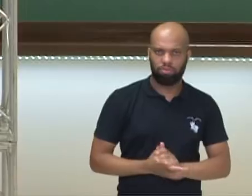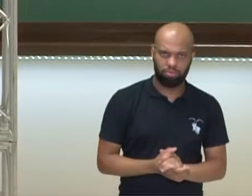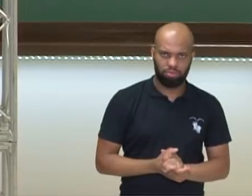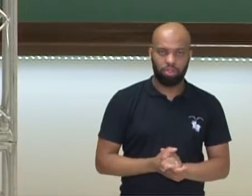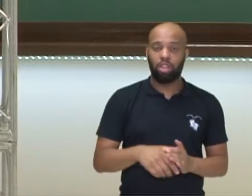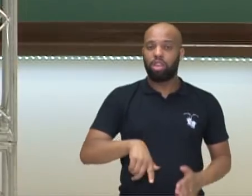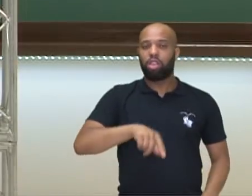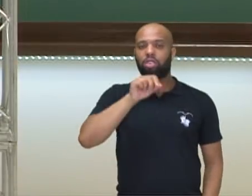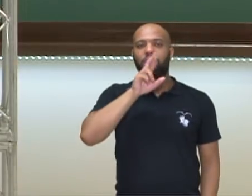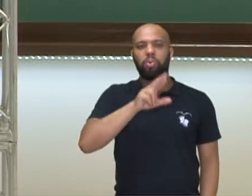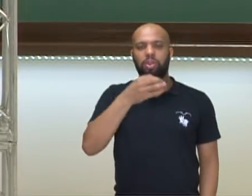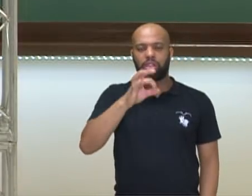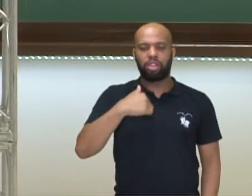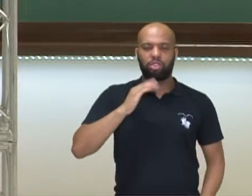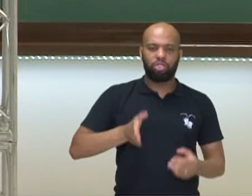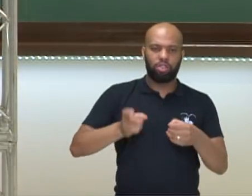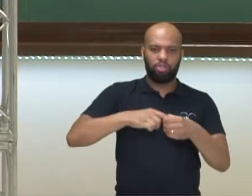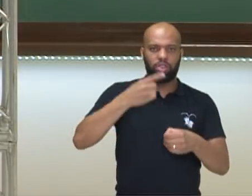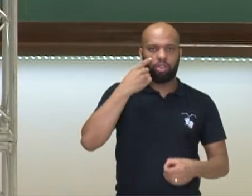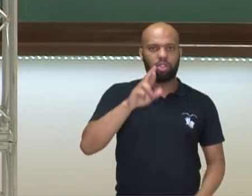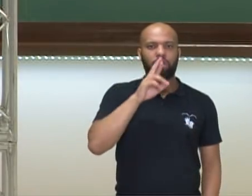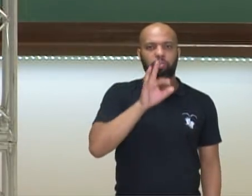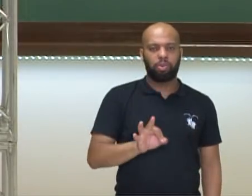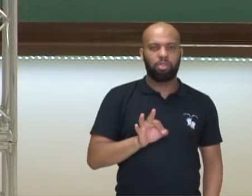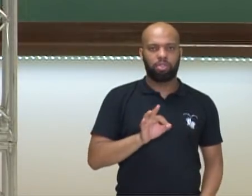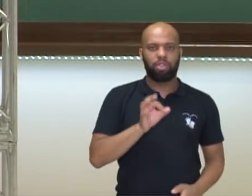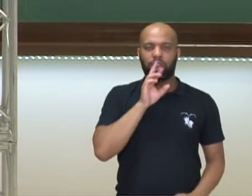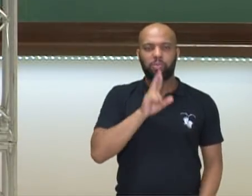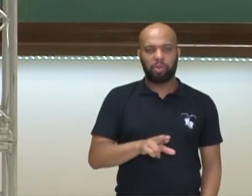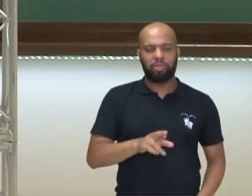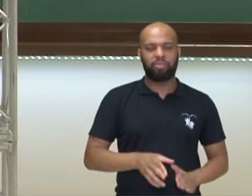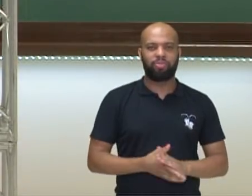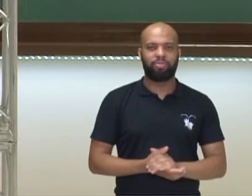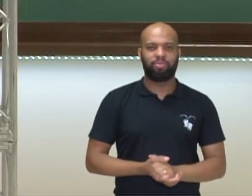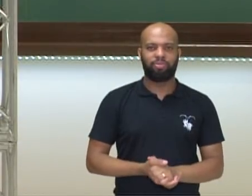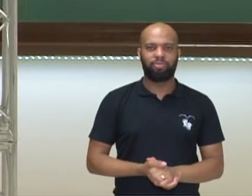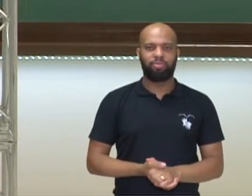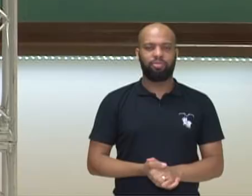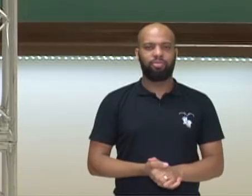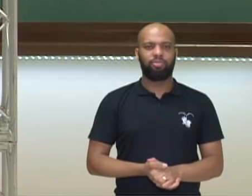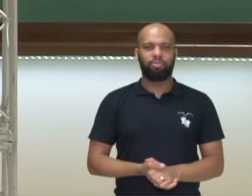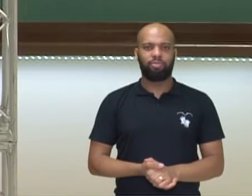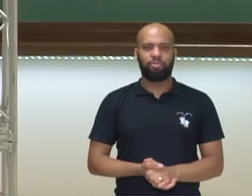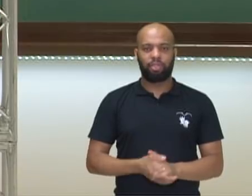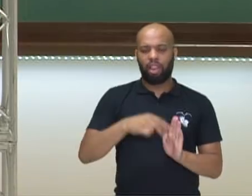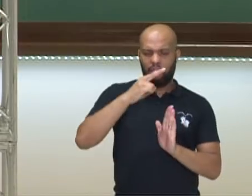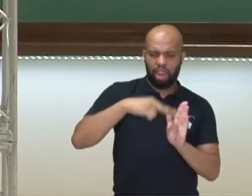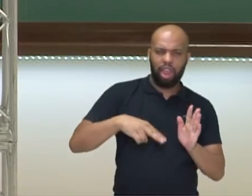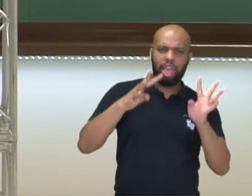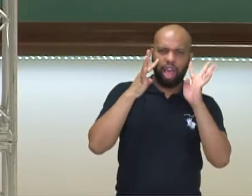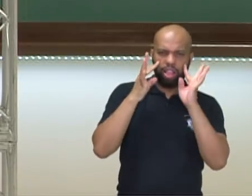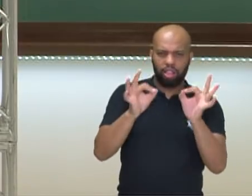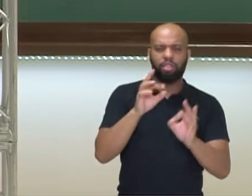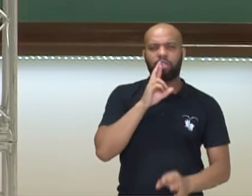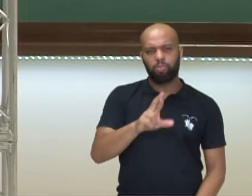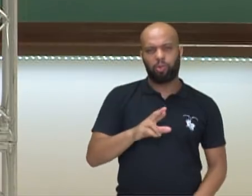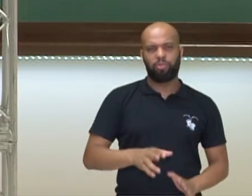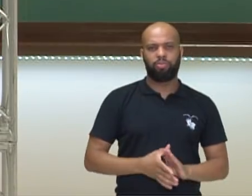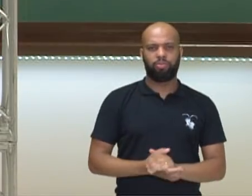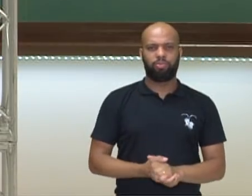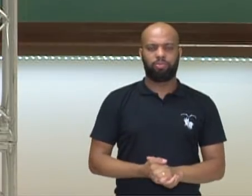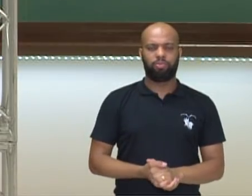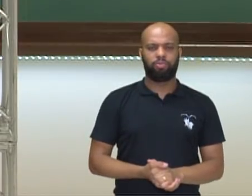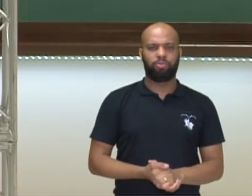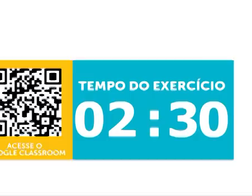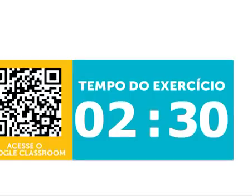estão corretas. Um tempinho para você resolver, leia de novo o exercício com atenção, responda,